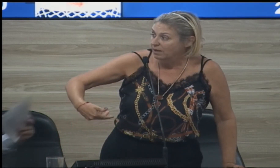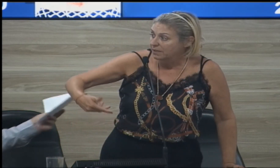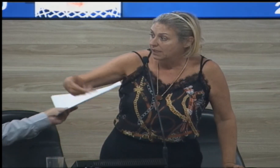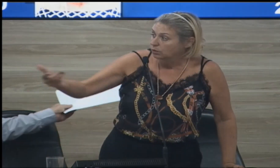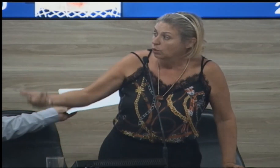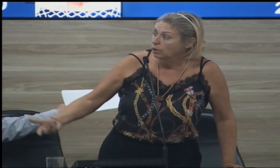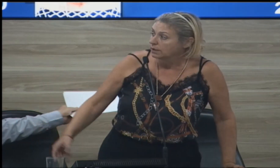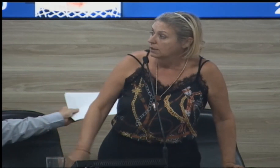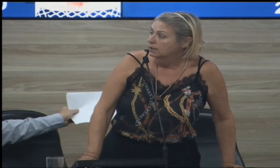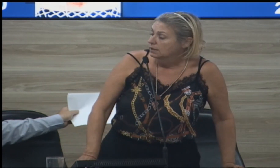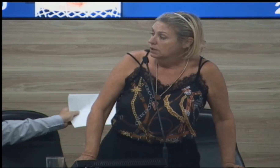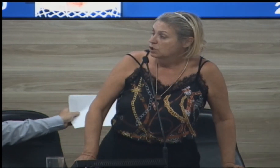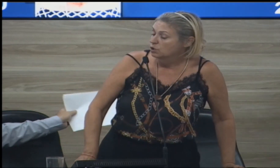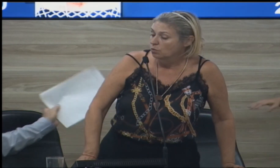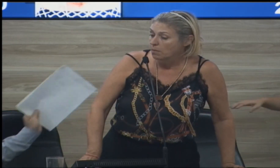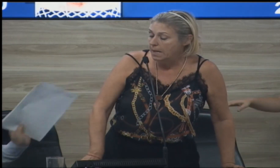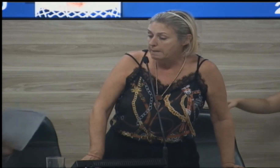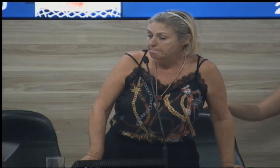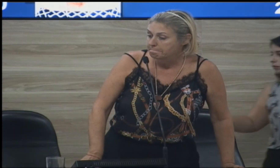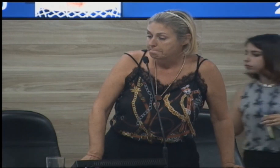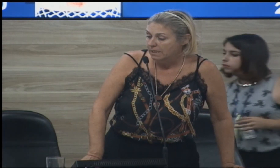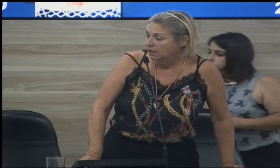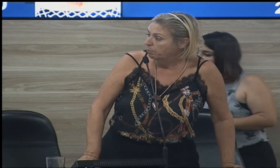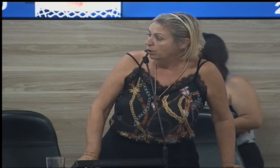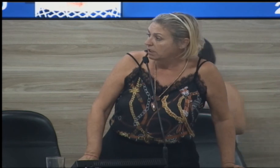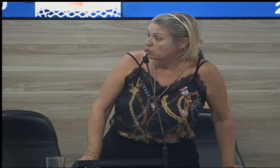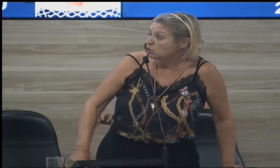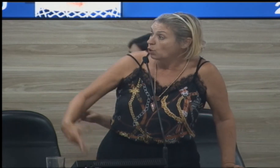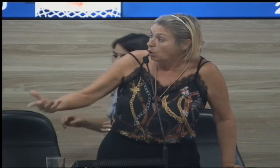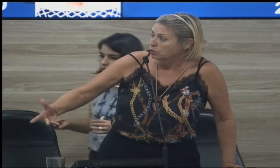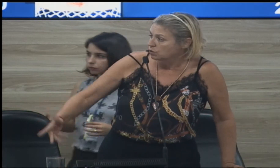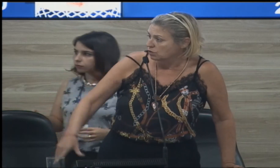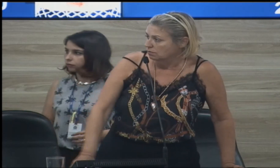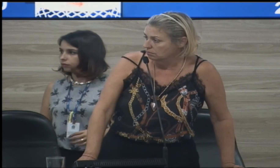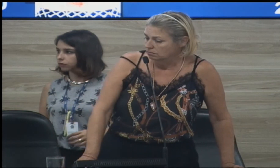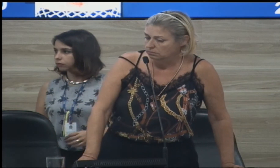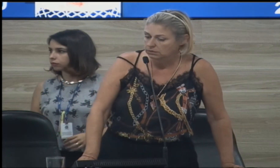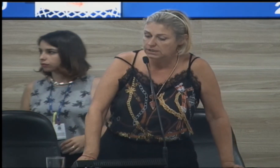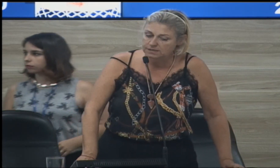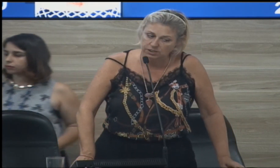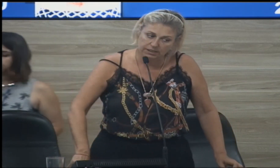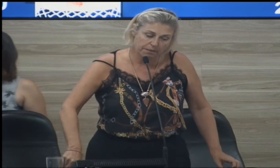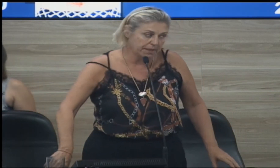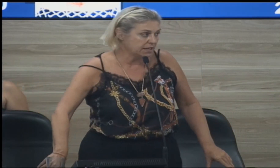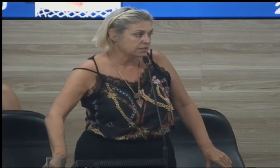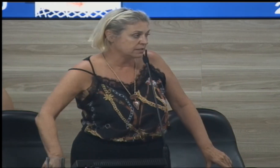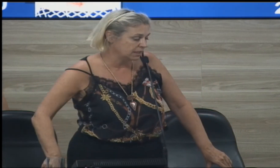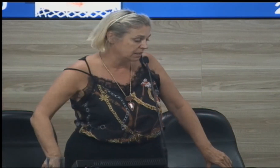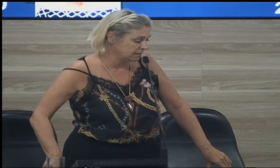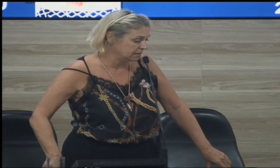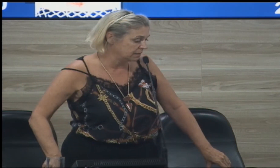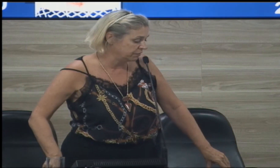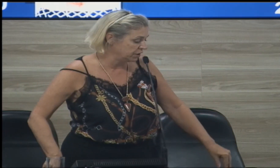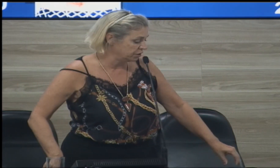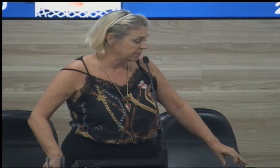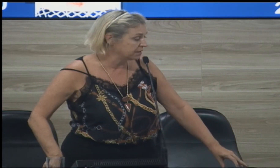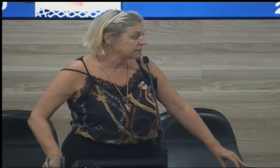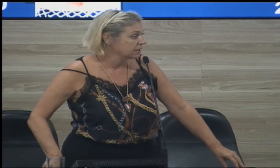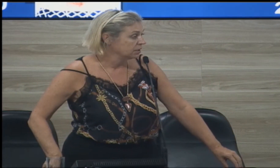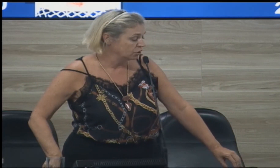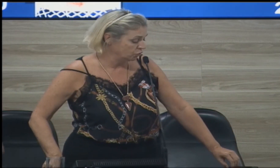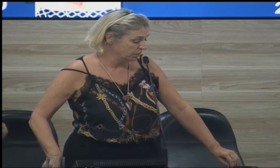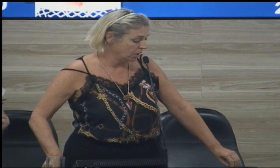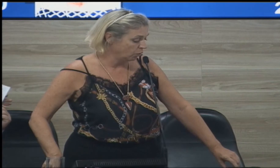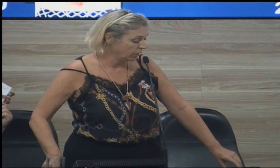de uma família toda, e que podemos todos, indistintamente, ser